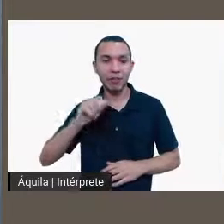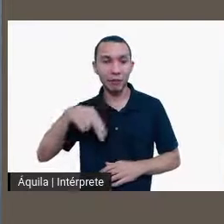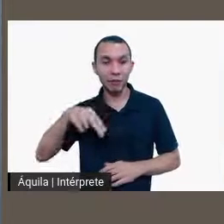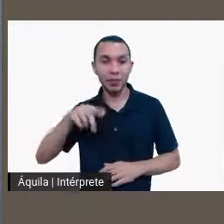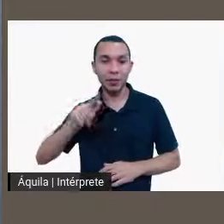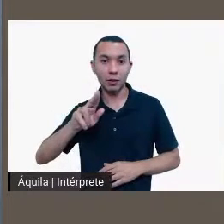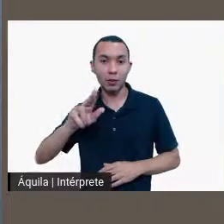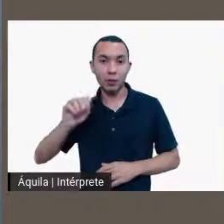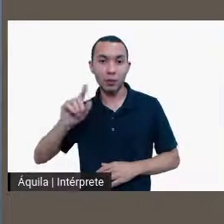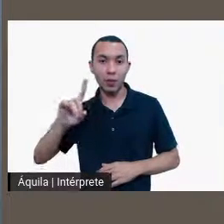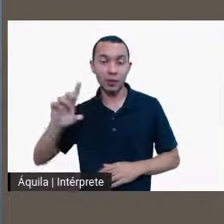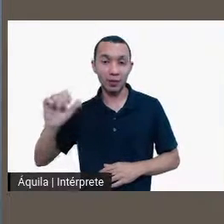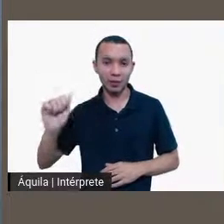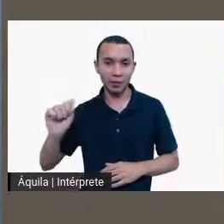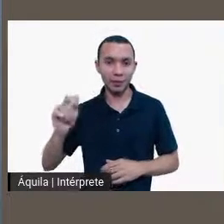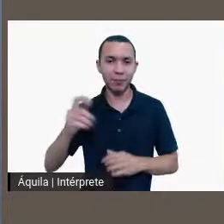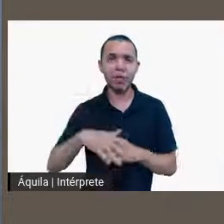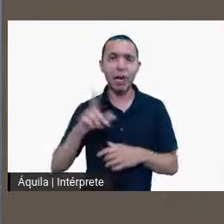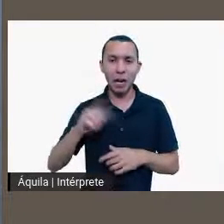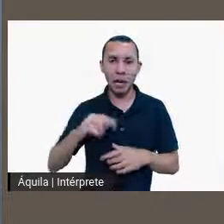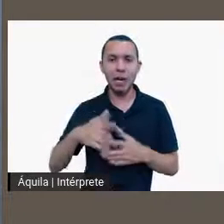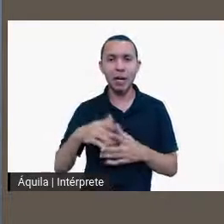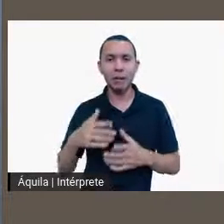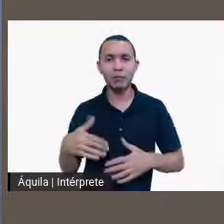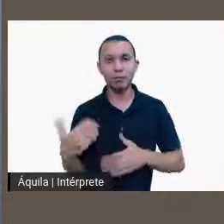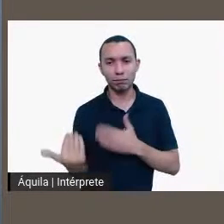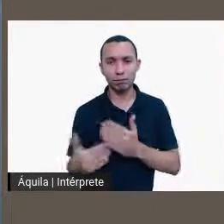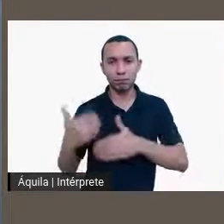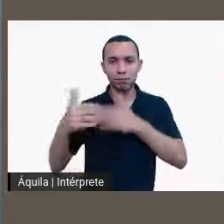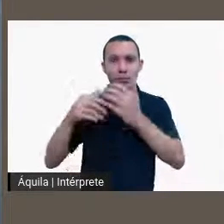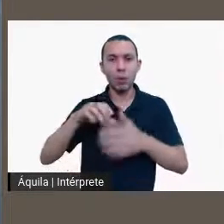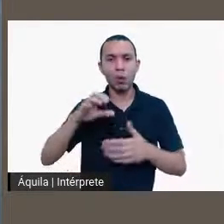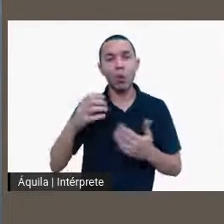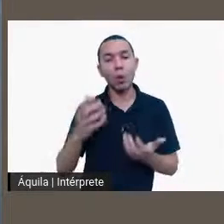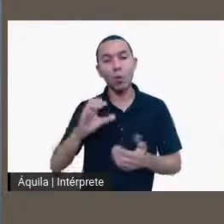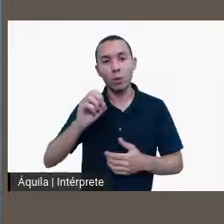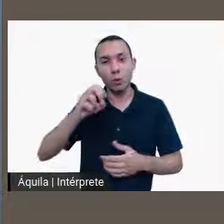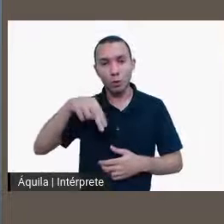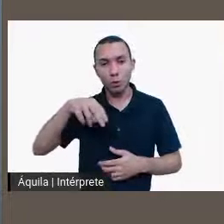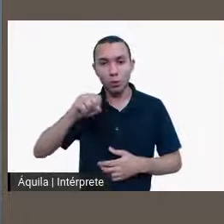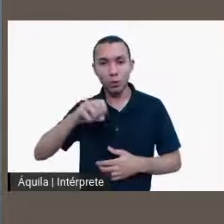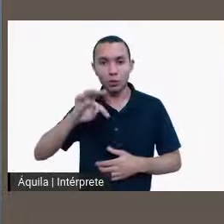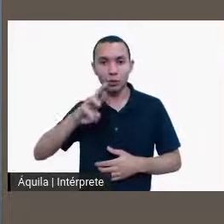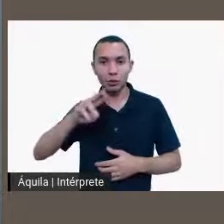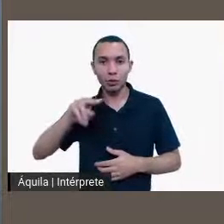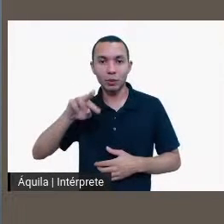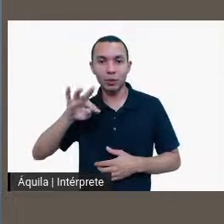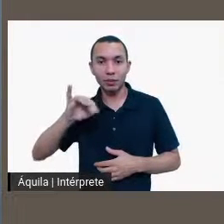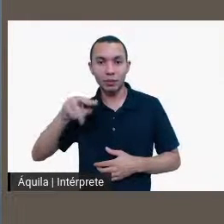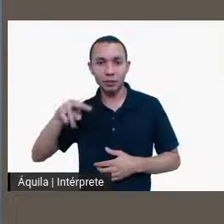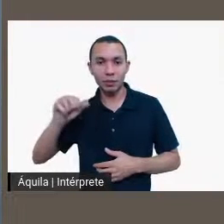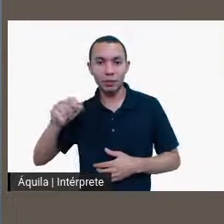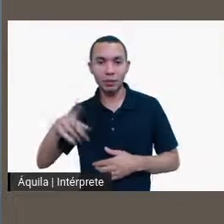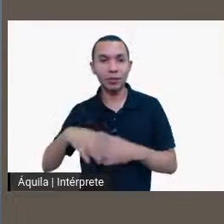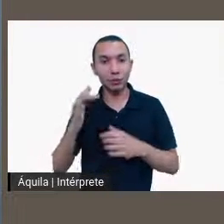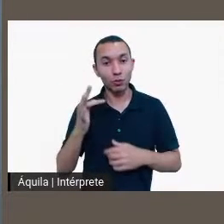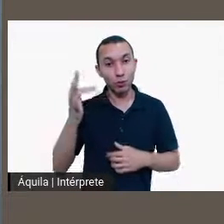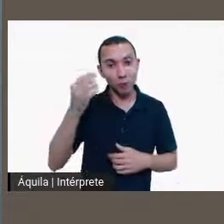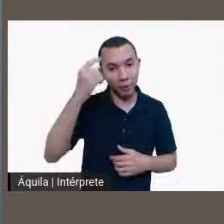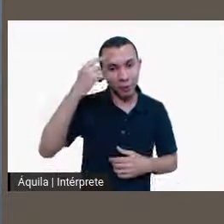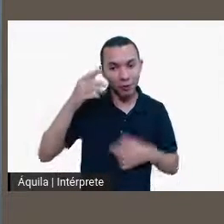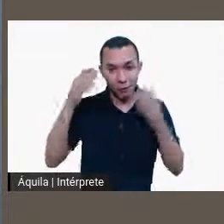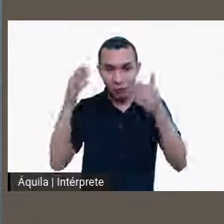das chamadas vanguardas construtivas ou construtivistas associadas ao futurismo e ao cubismo, e talvez esteja